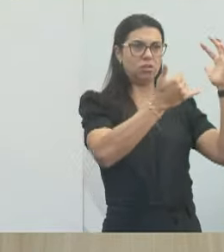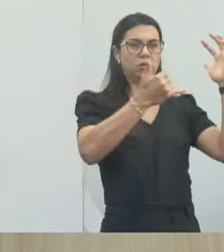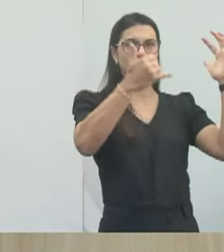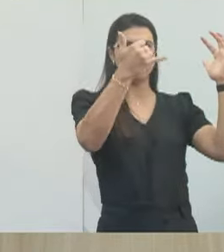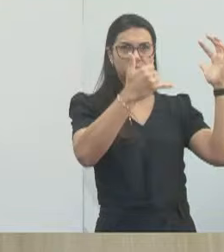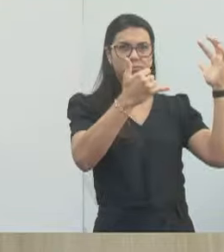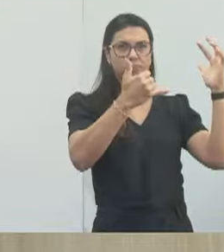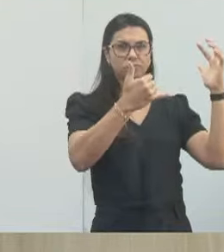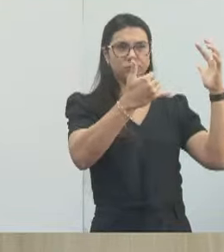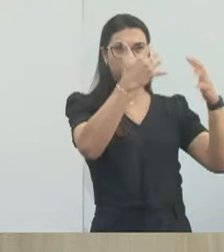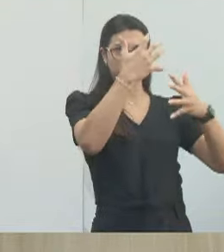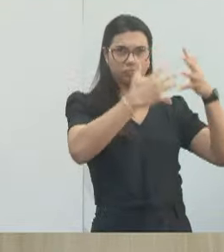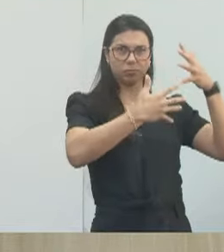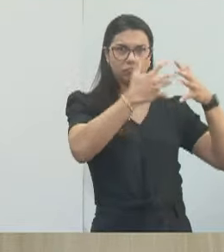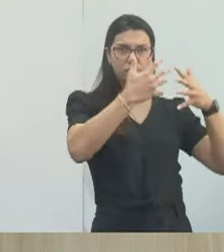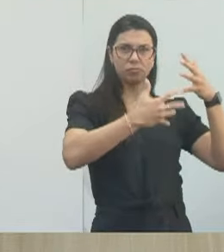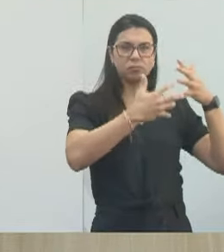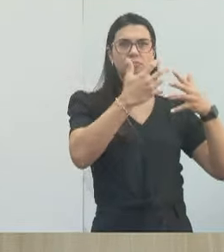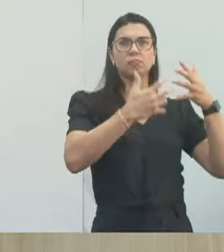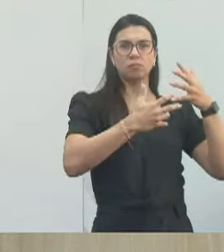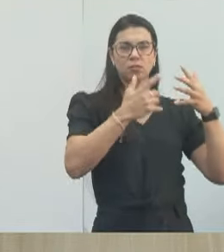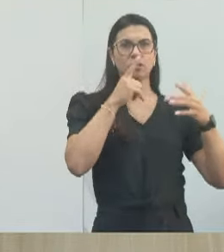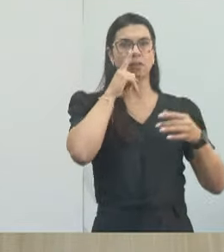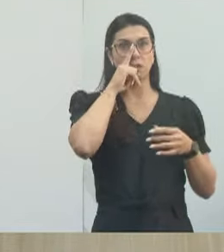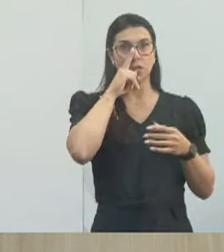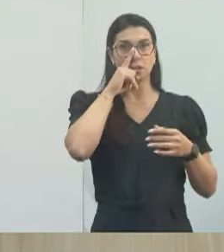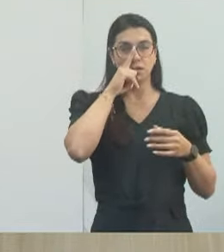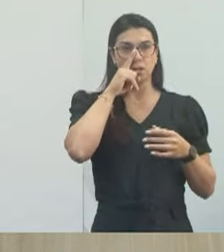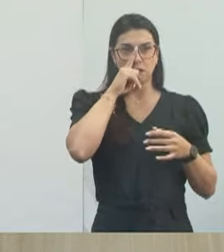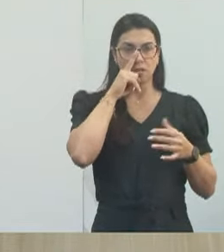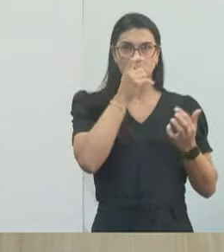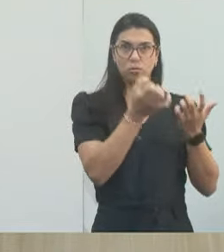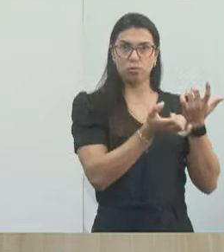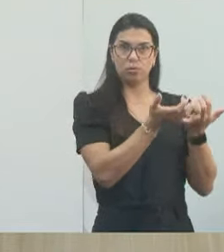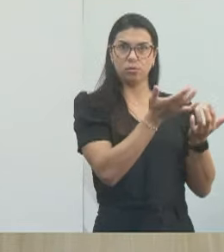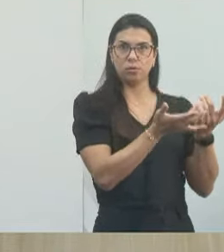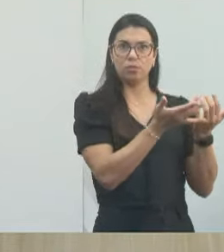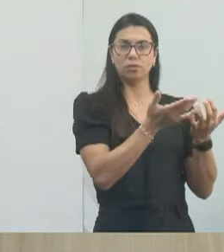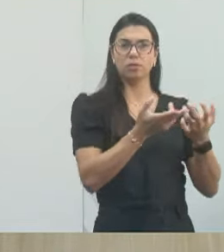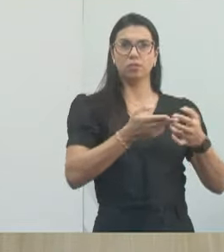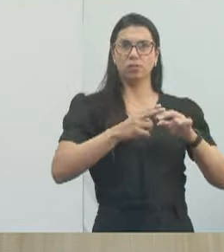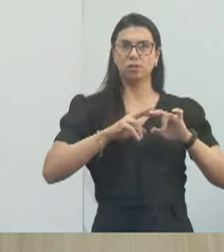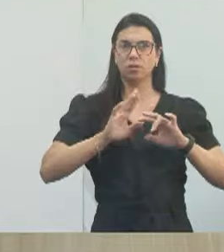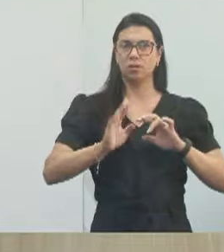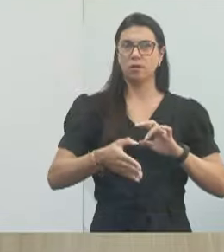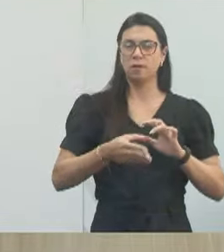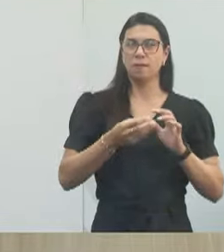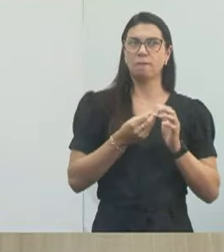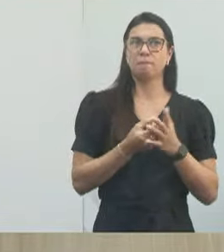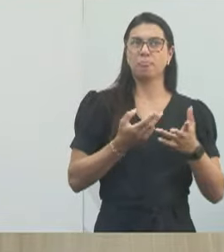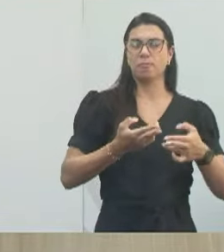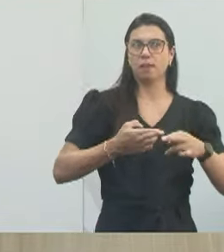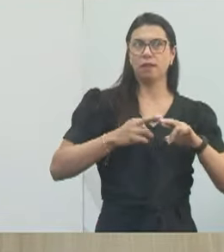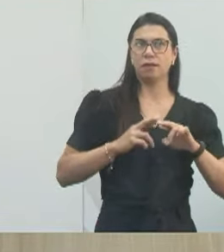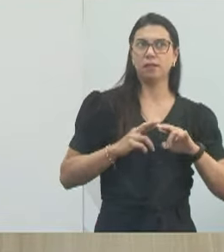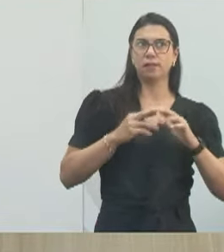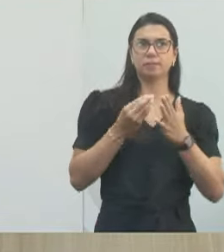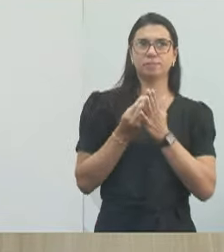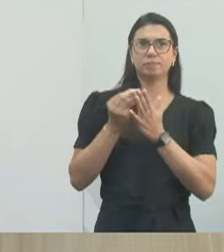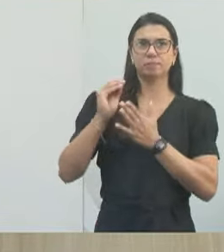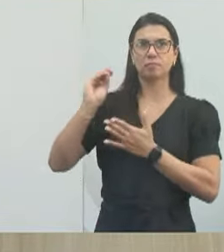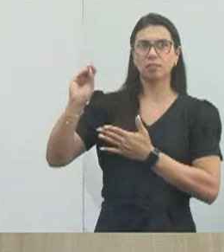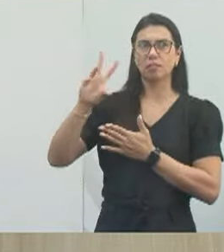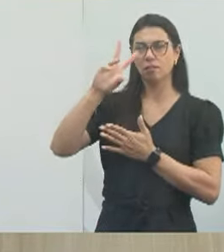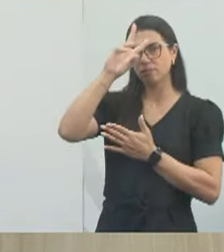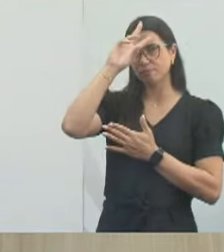causando de curto circuito ressaltando já foram encaminhados requerimentos similares sobre